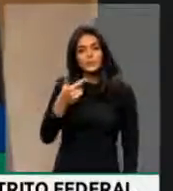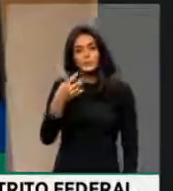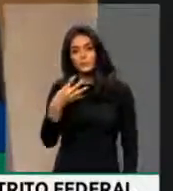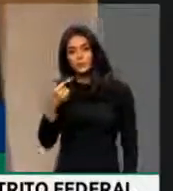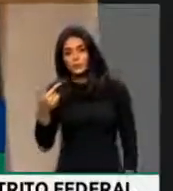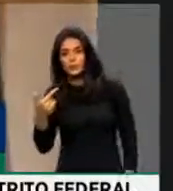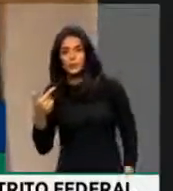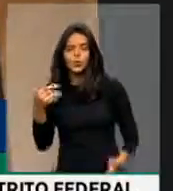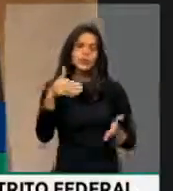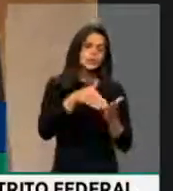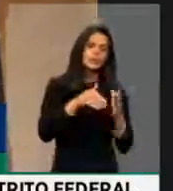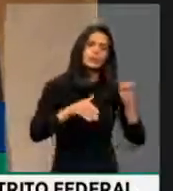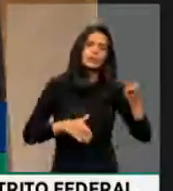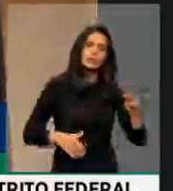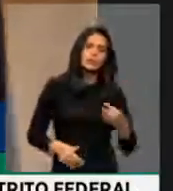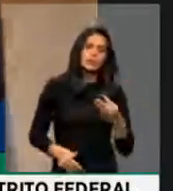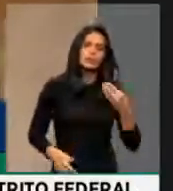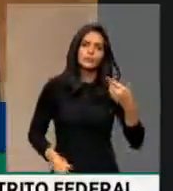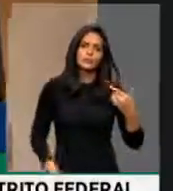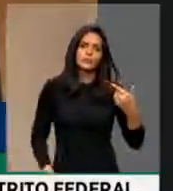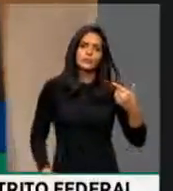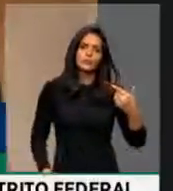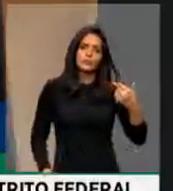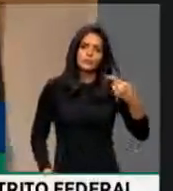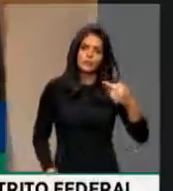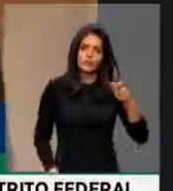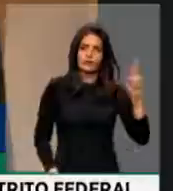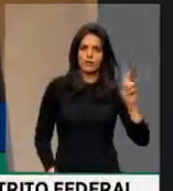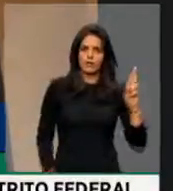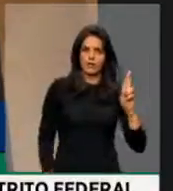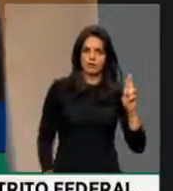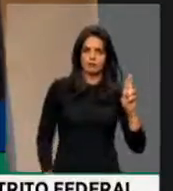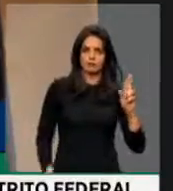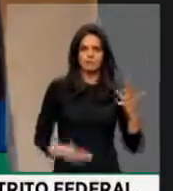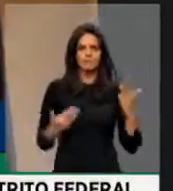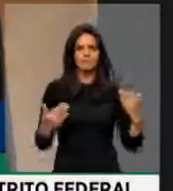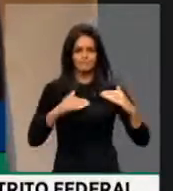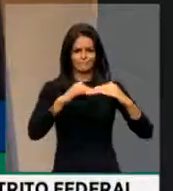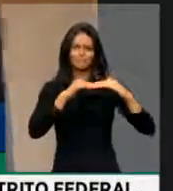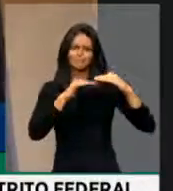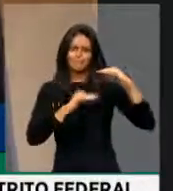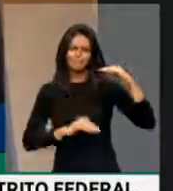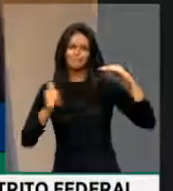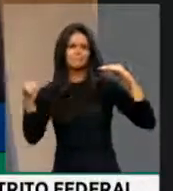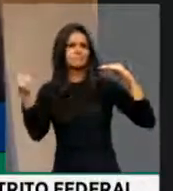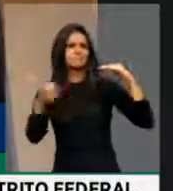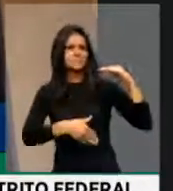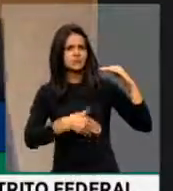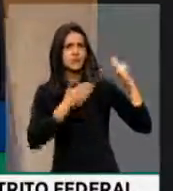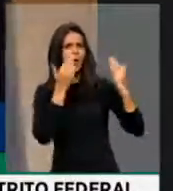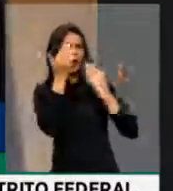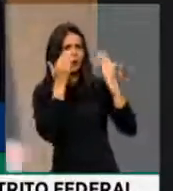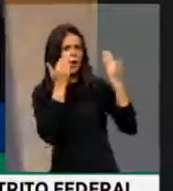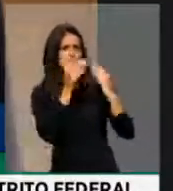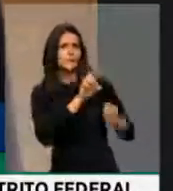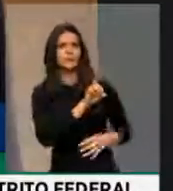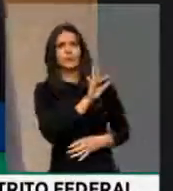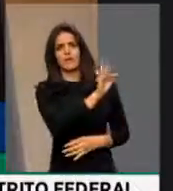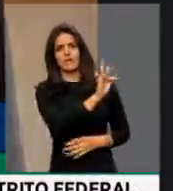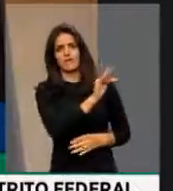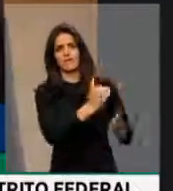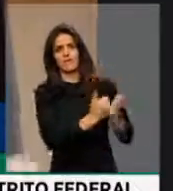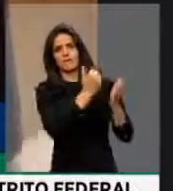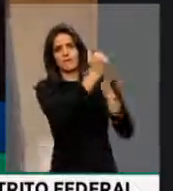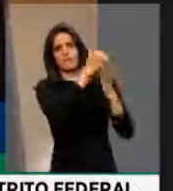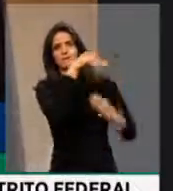3242 a 3227 ideais então bem a bar o Instituto Federal que vai